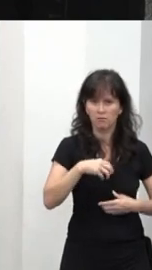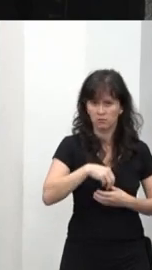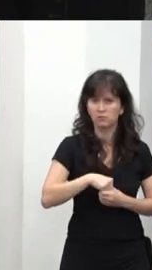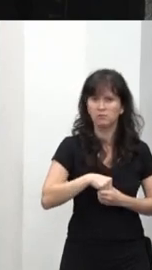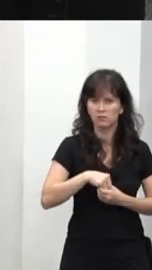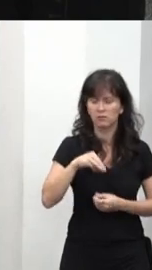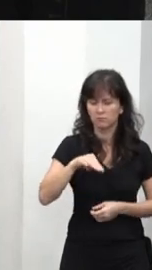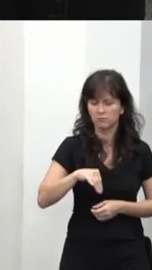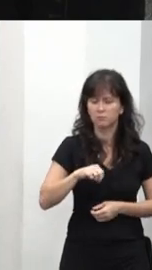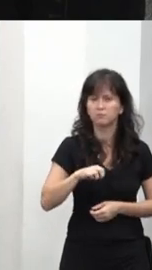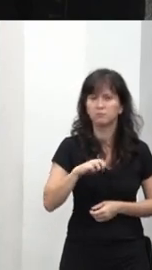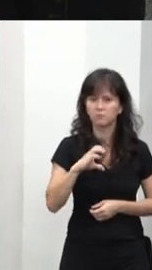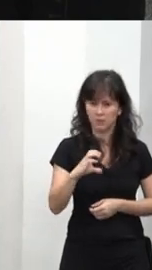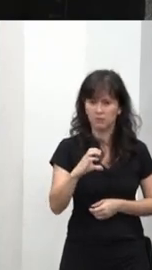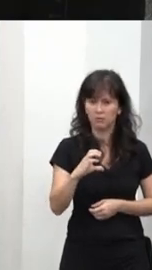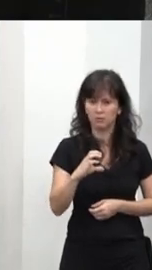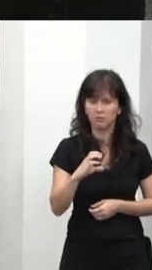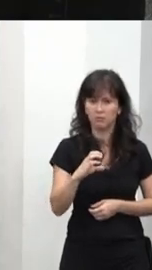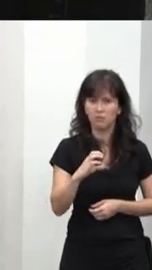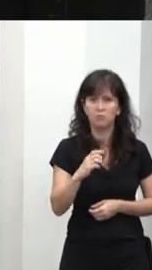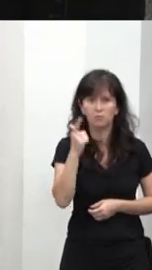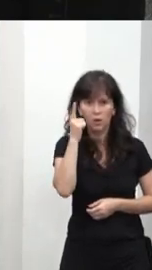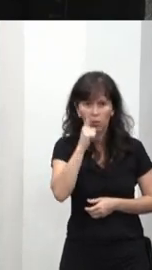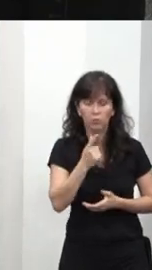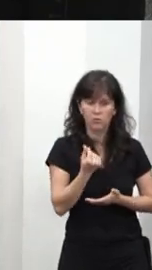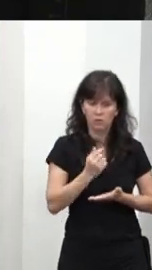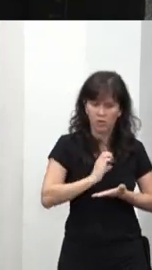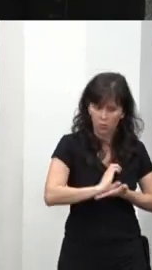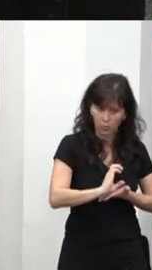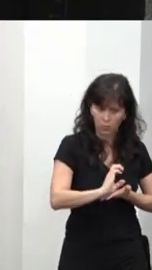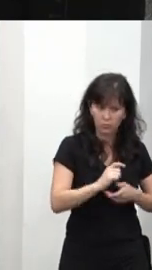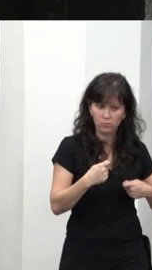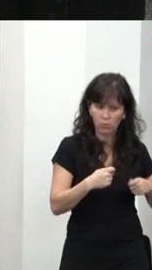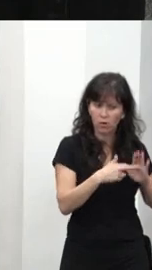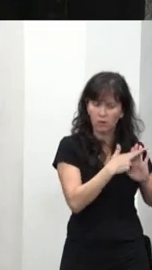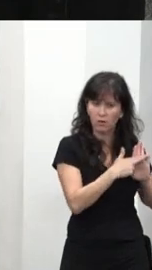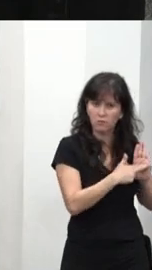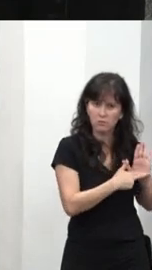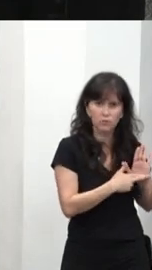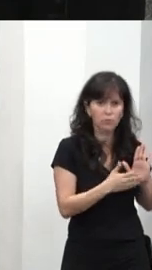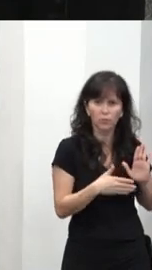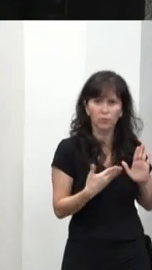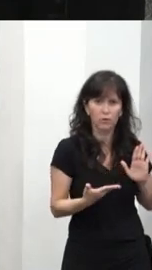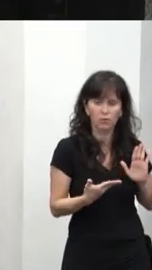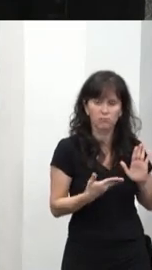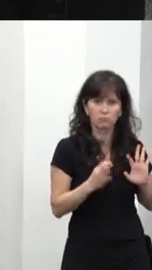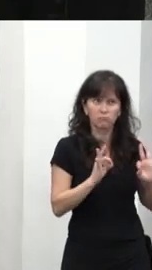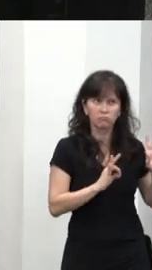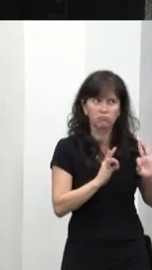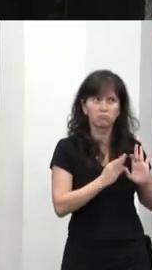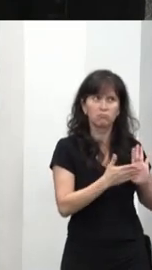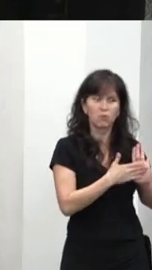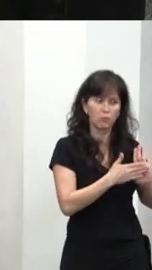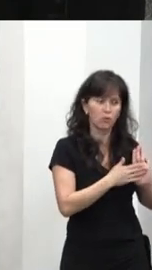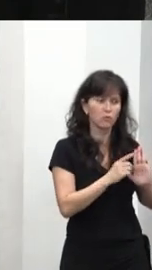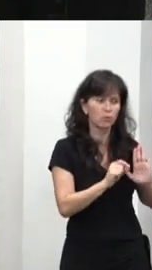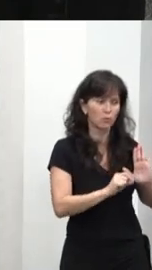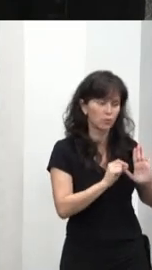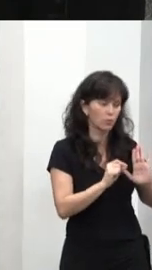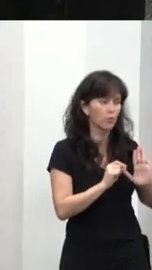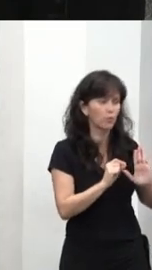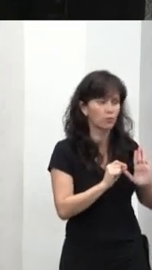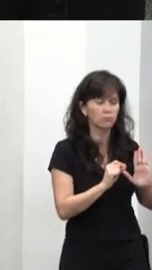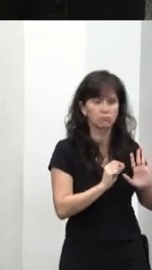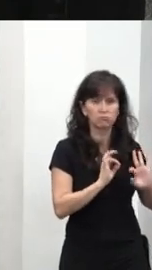como pré-requisito para acessar o recurso no plano ideal seria o perfeito que a gente conseguiria um implementação